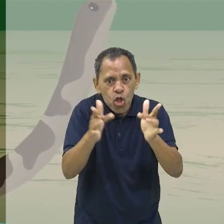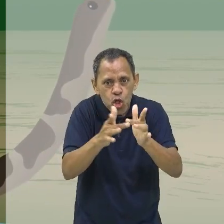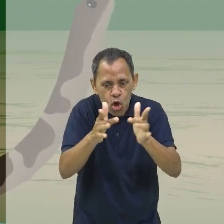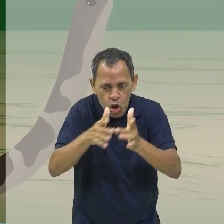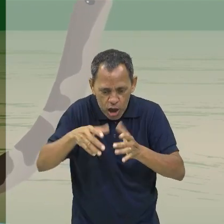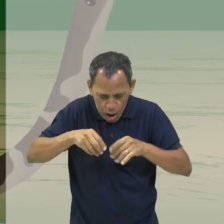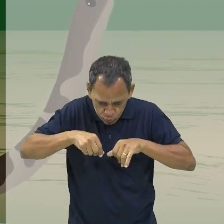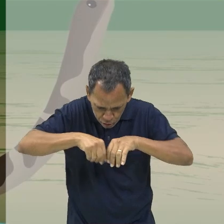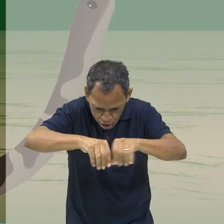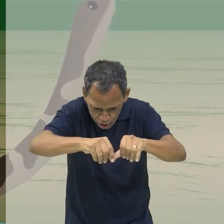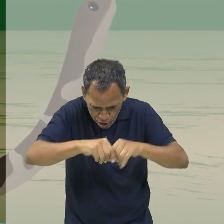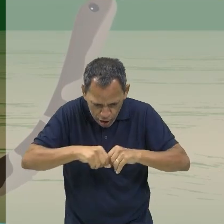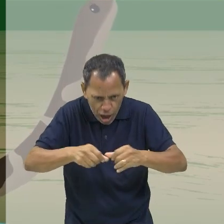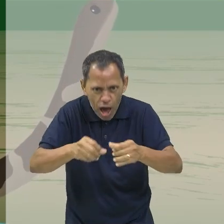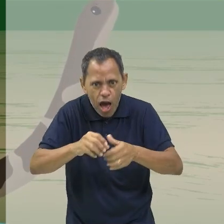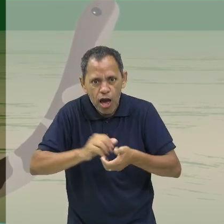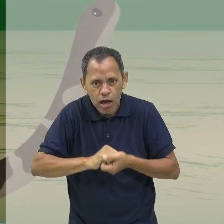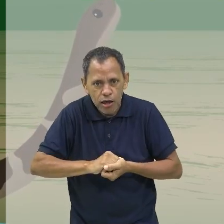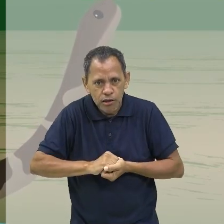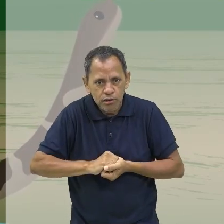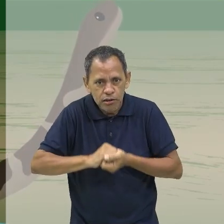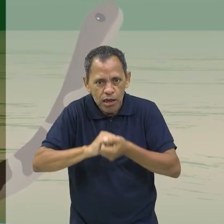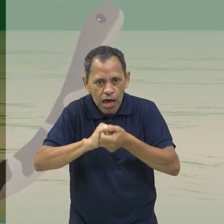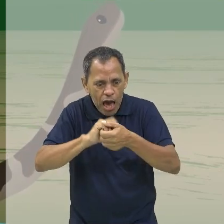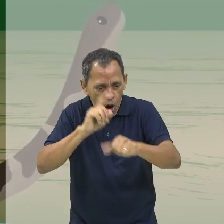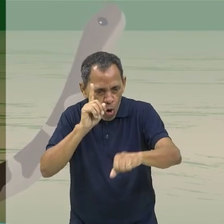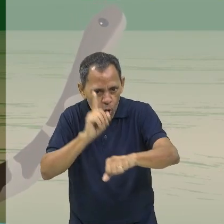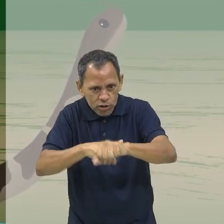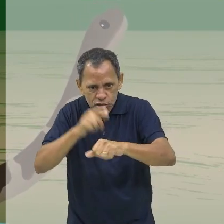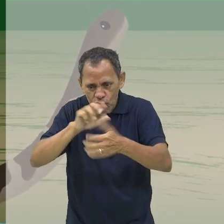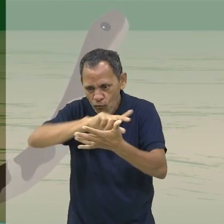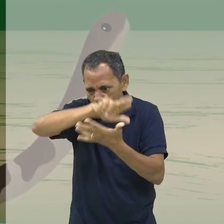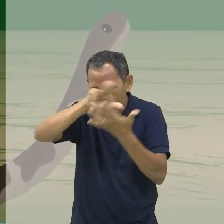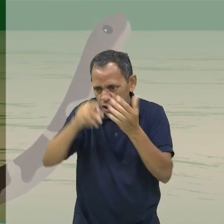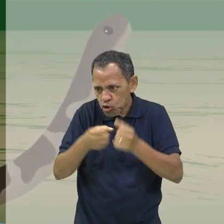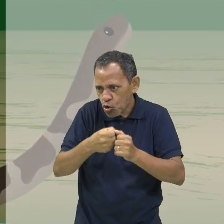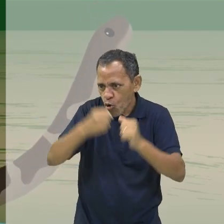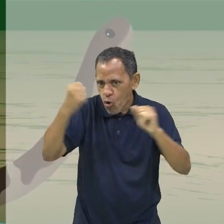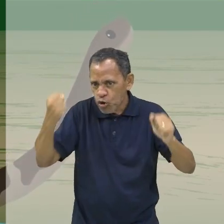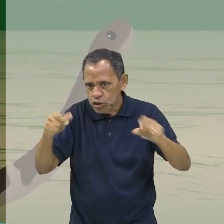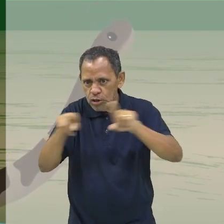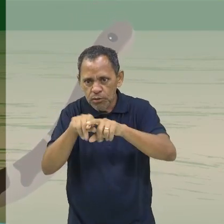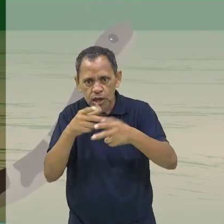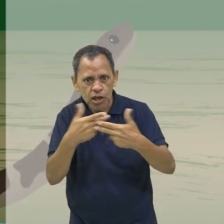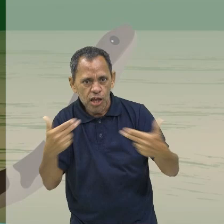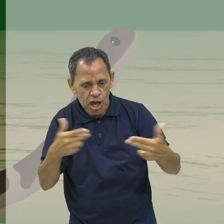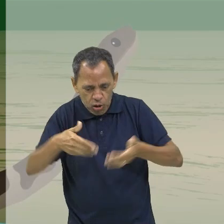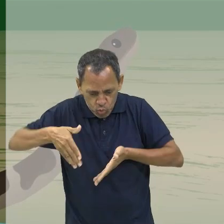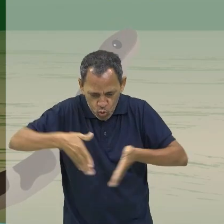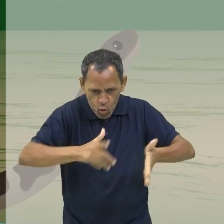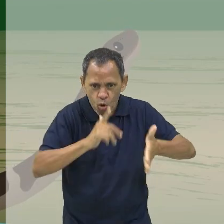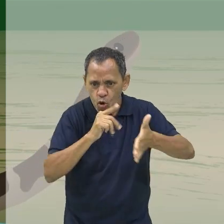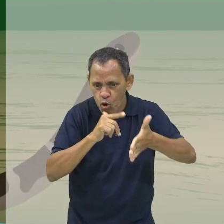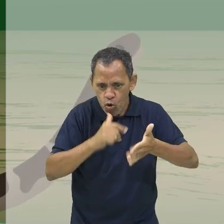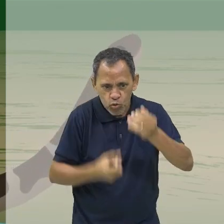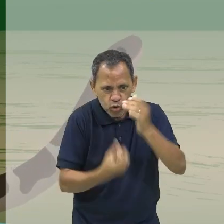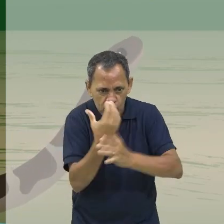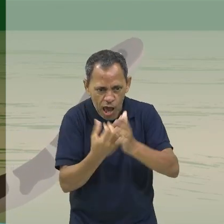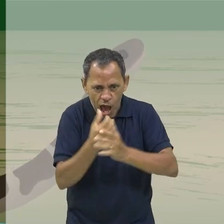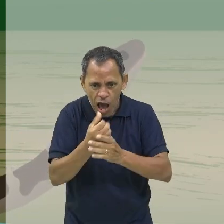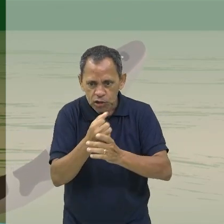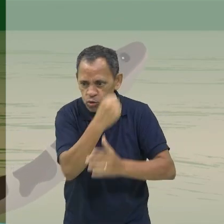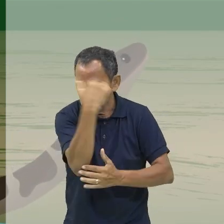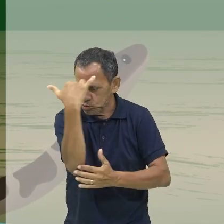encantado, milagres começaram a acontecer. Os igarapés se formaram, os troncos das